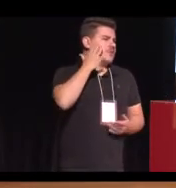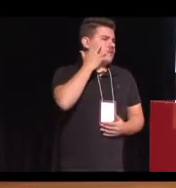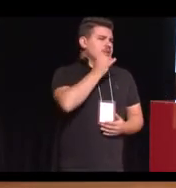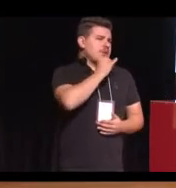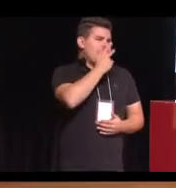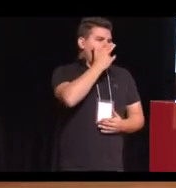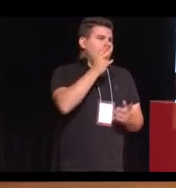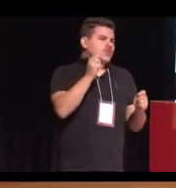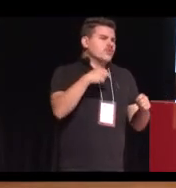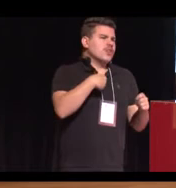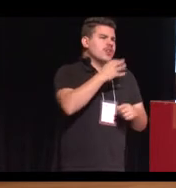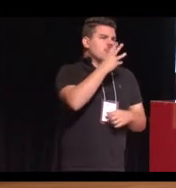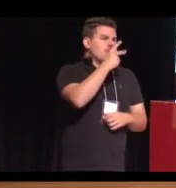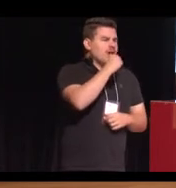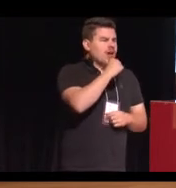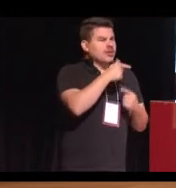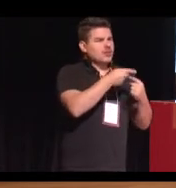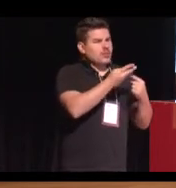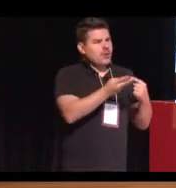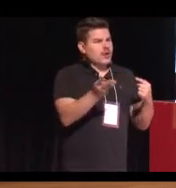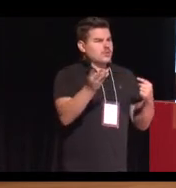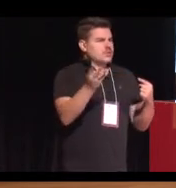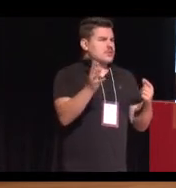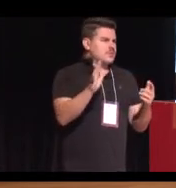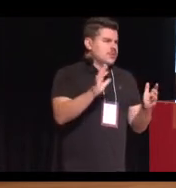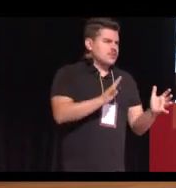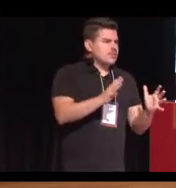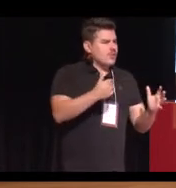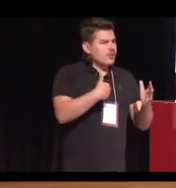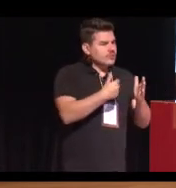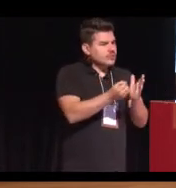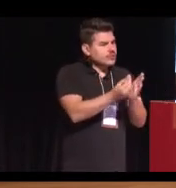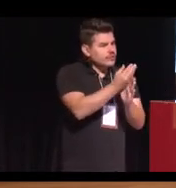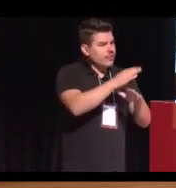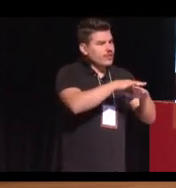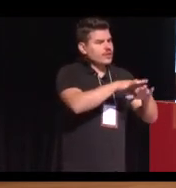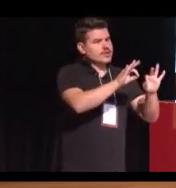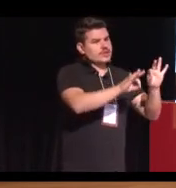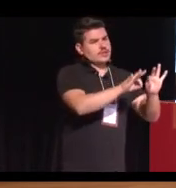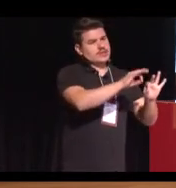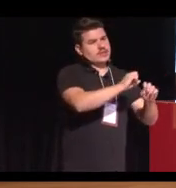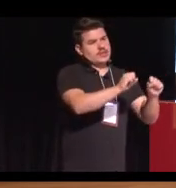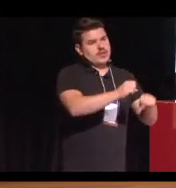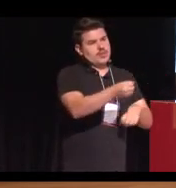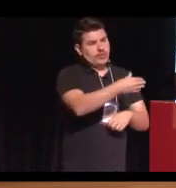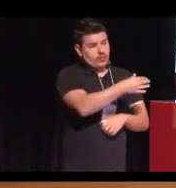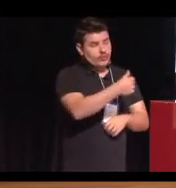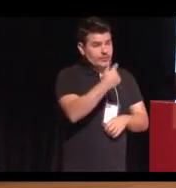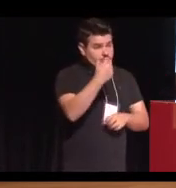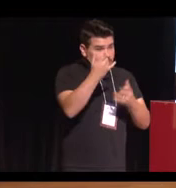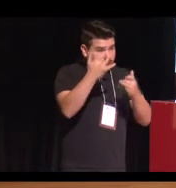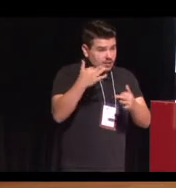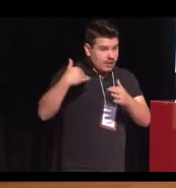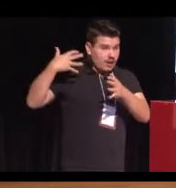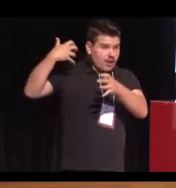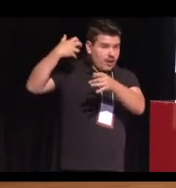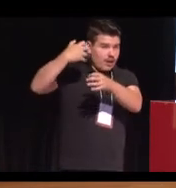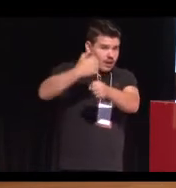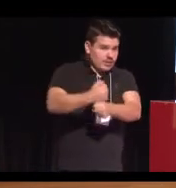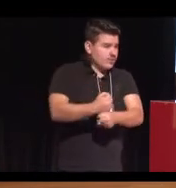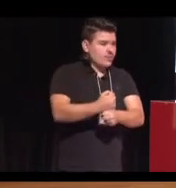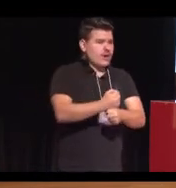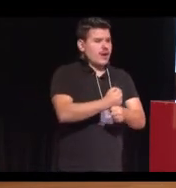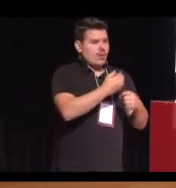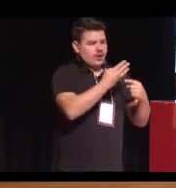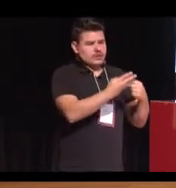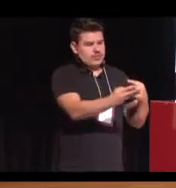demorar umas 4 semanas para construir esse produto novo. Quando a gente está falando de um legado, a gente tem que falar em meses ou até mesmo em anos,